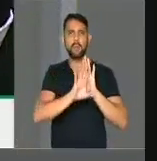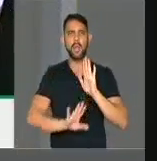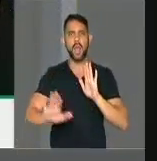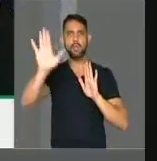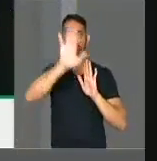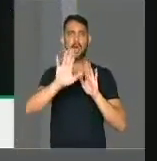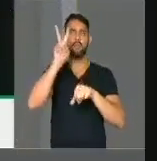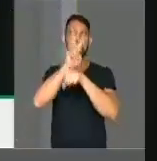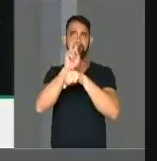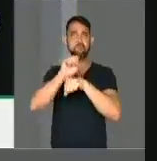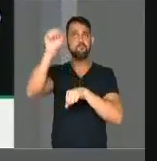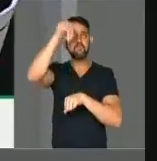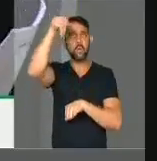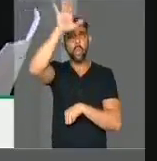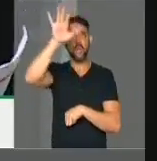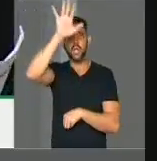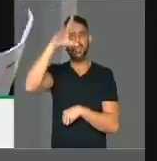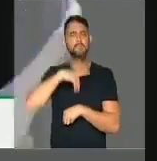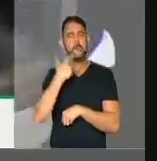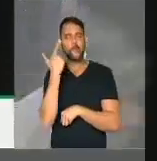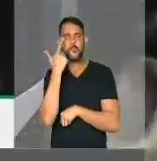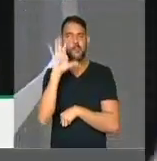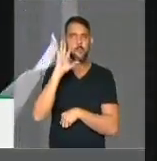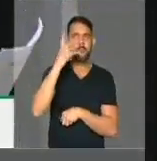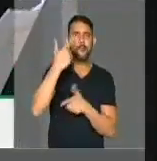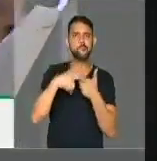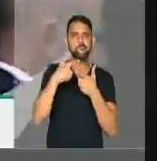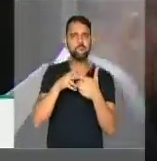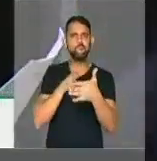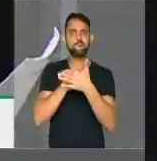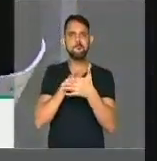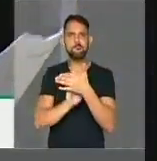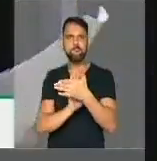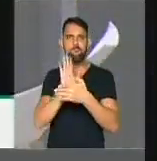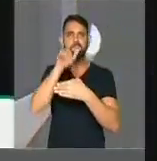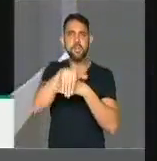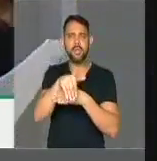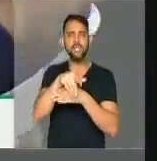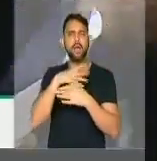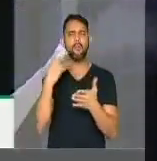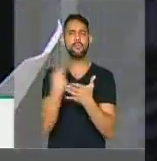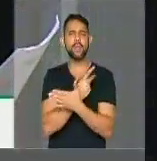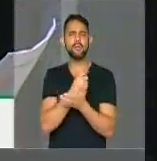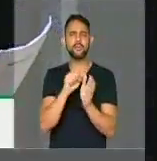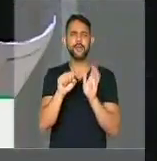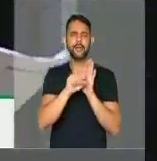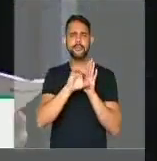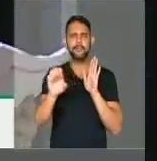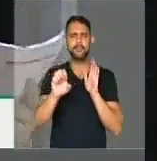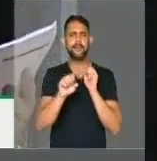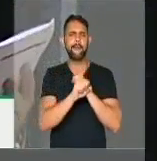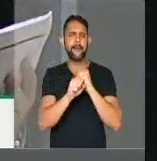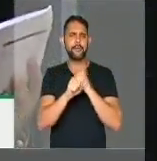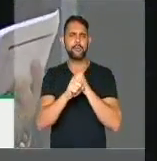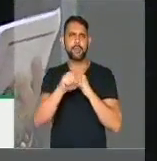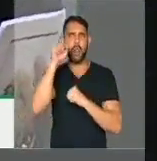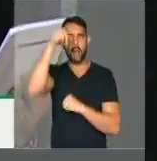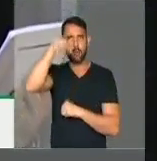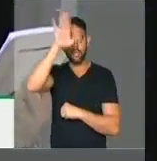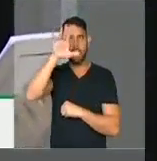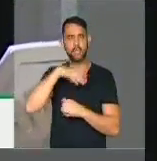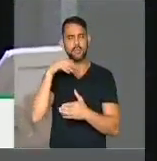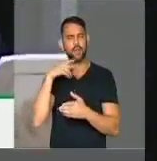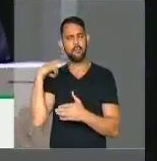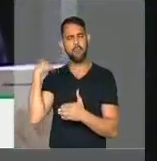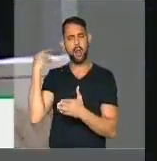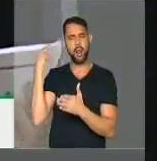política nacional, para que possamos vencer os obstáculos que ainda surgem há séculos no Nordeste brasileiro.